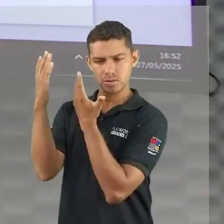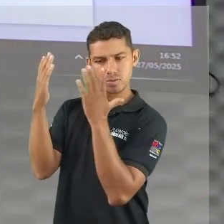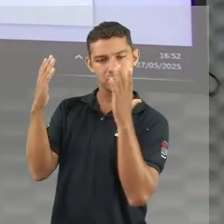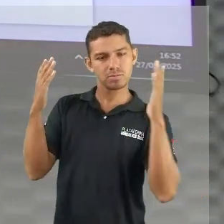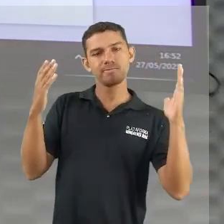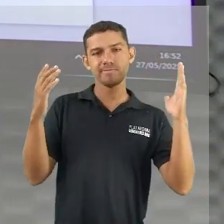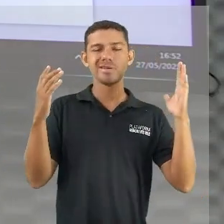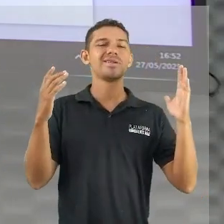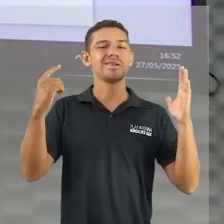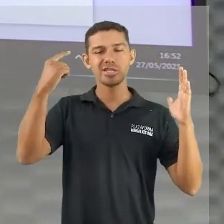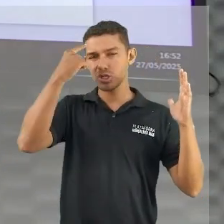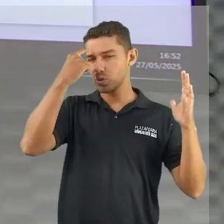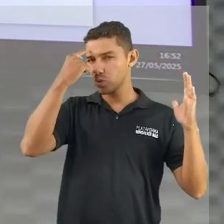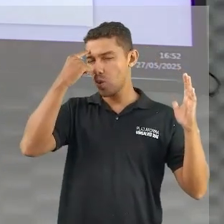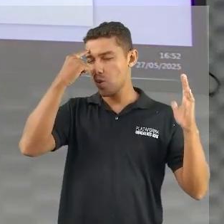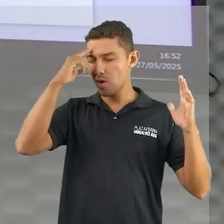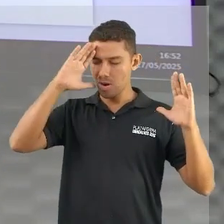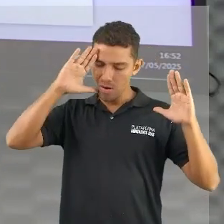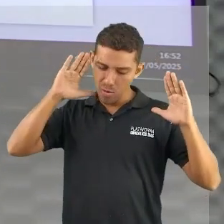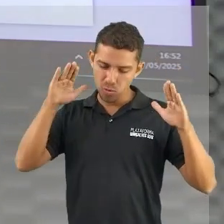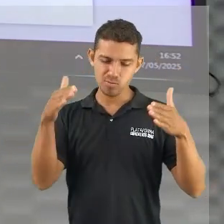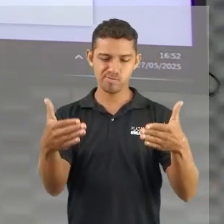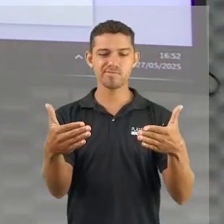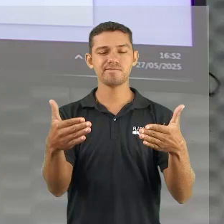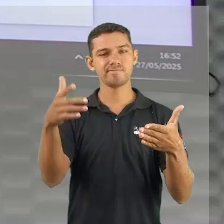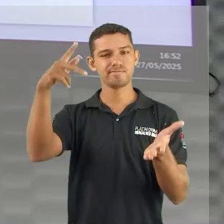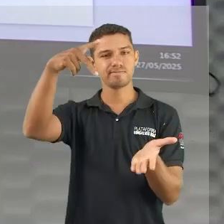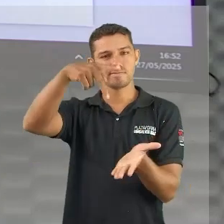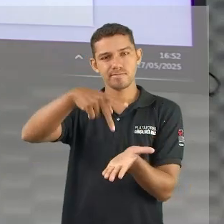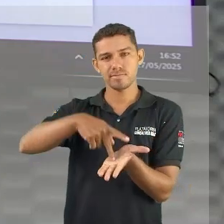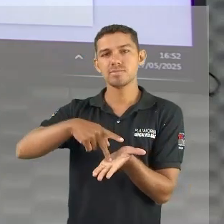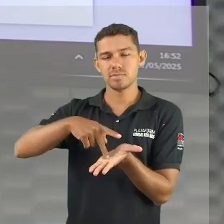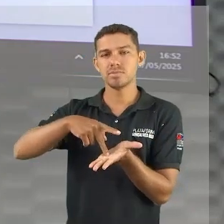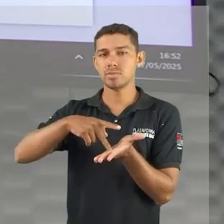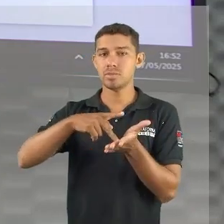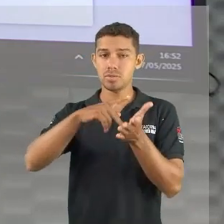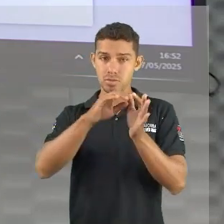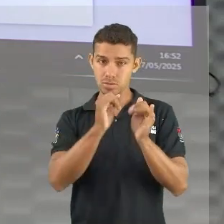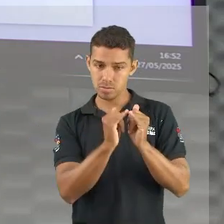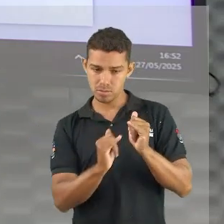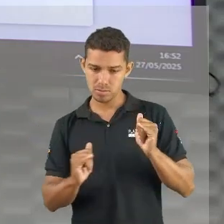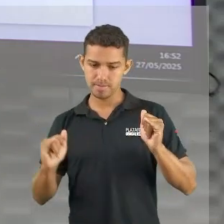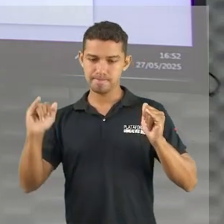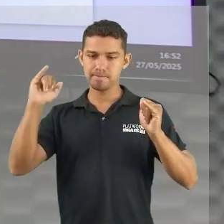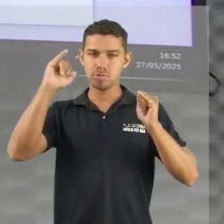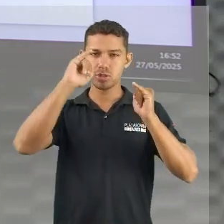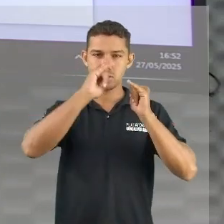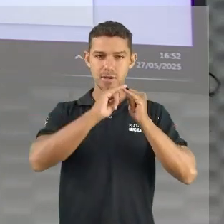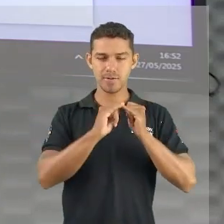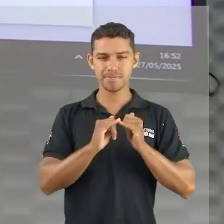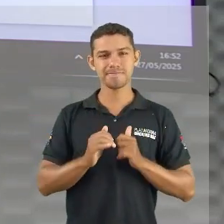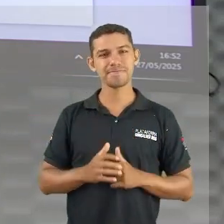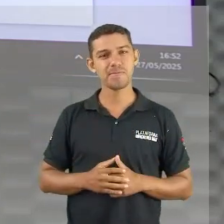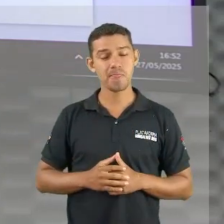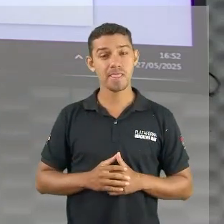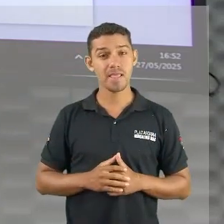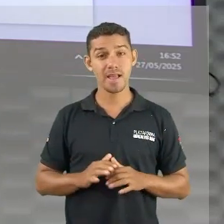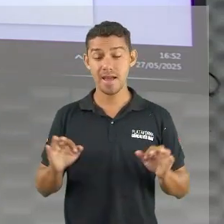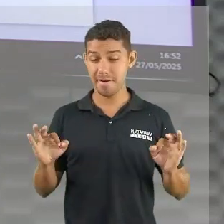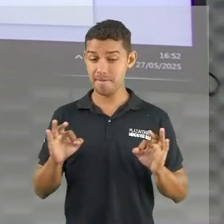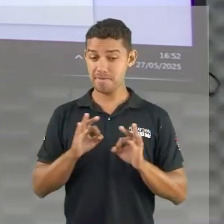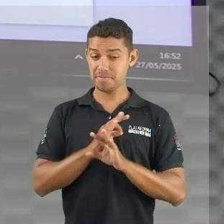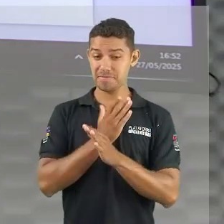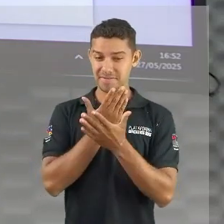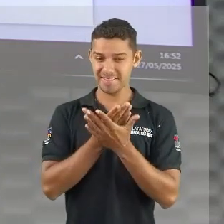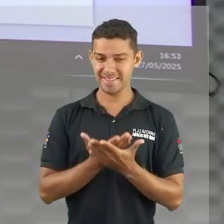natureza é todo pensado, todo feito, na verdade, em ciclos. Então é isso. Hoje nós completamos aqui, né,